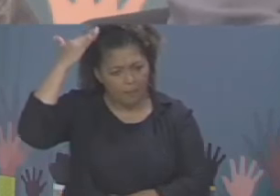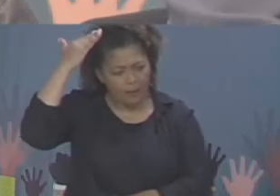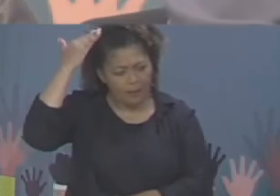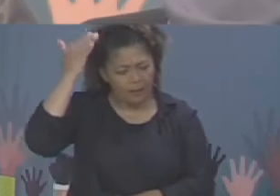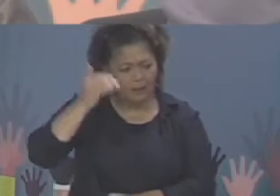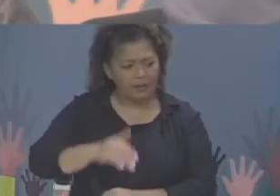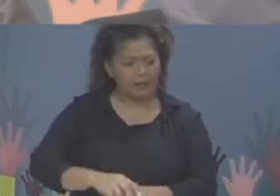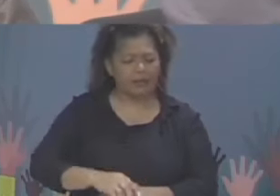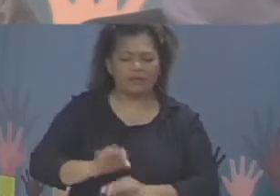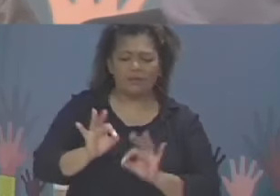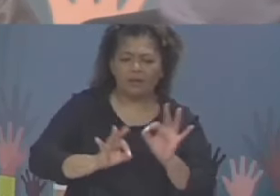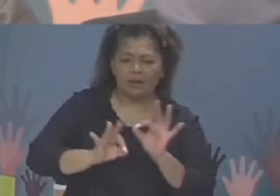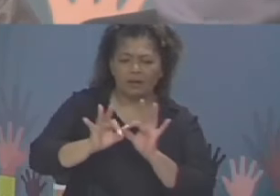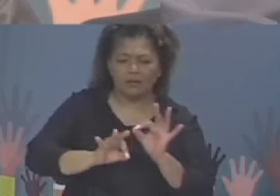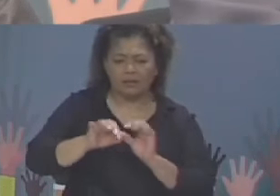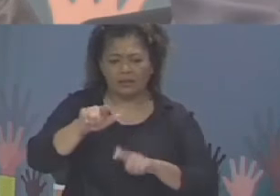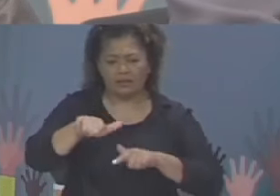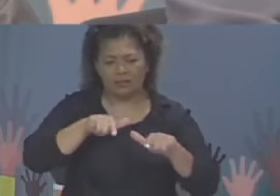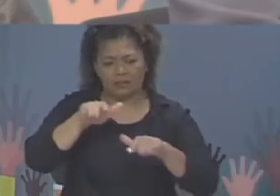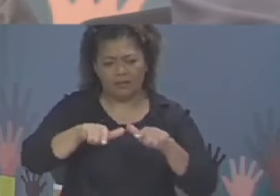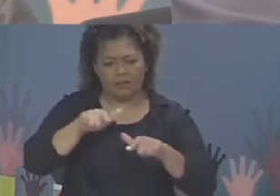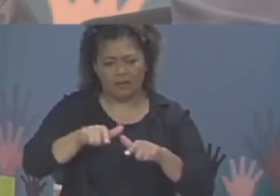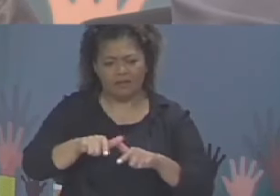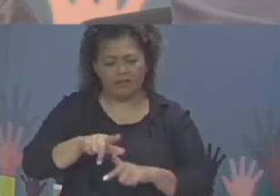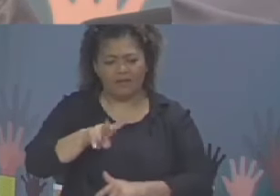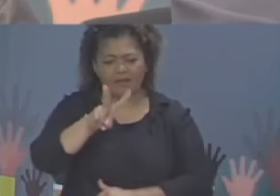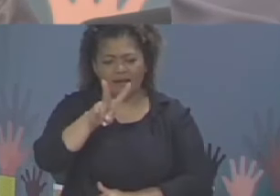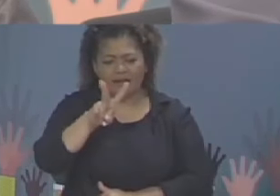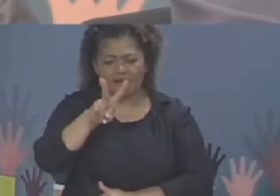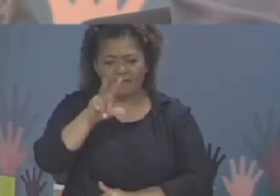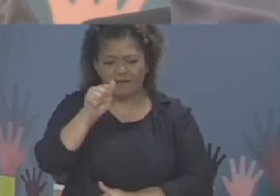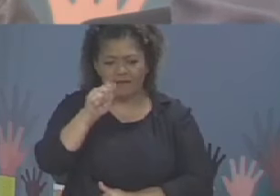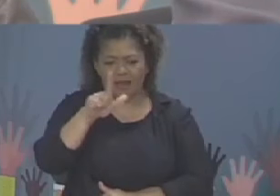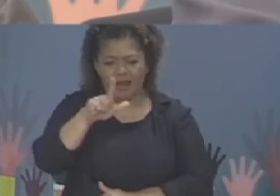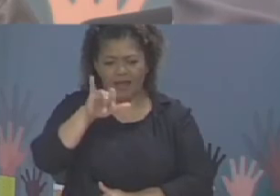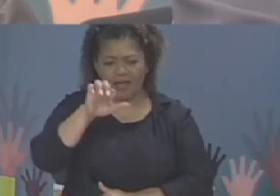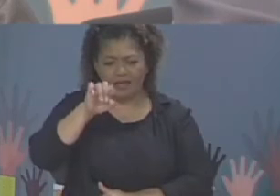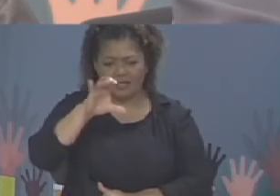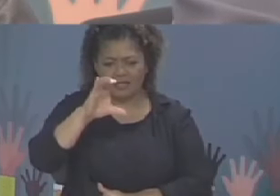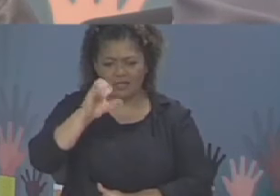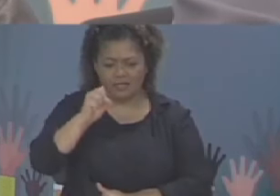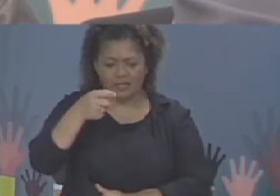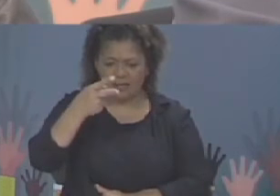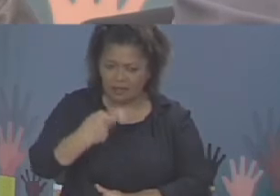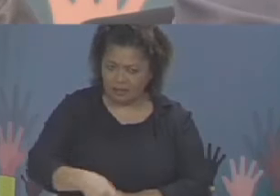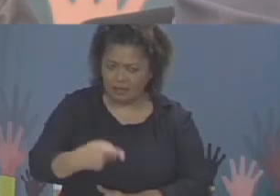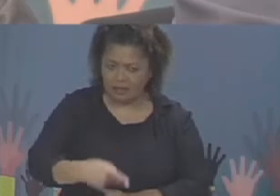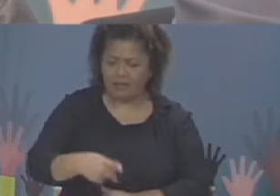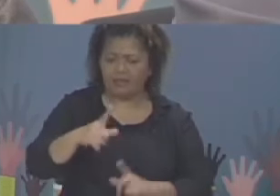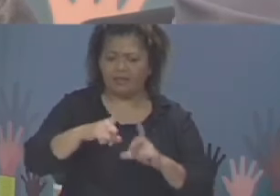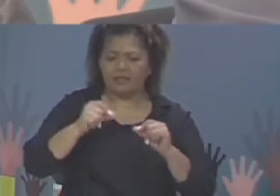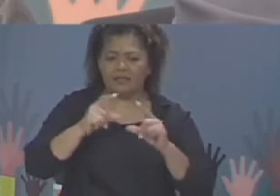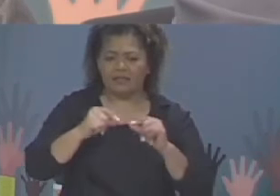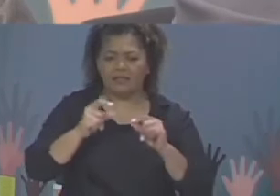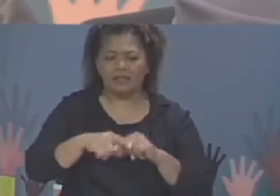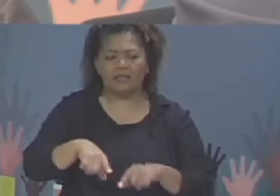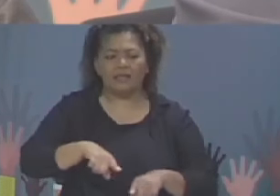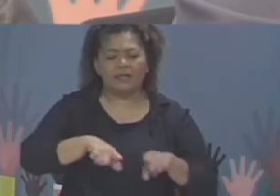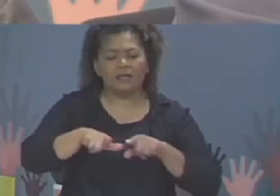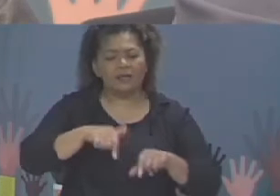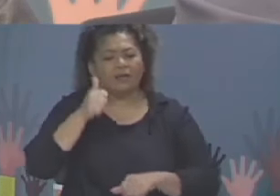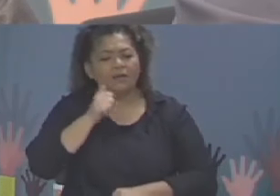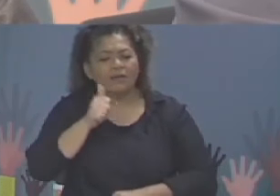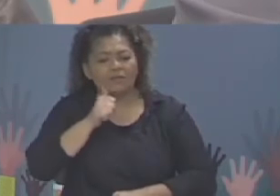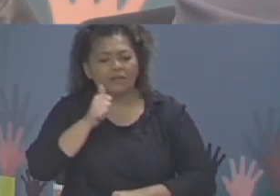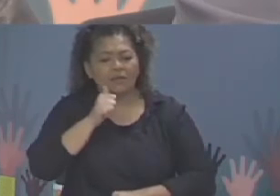do Trabalho. A Valesca Zanello, que é daqui da Universidade de Brasília, que trabalha com a questão de gênero e feminismo. E